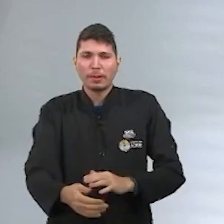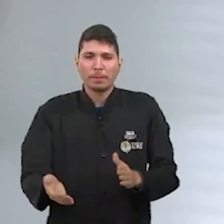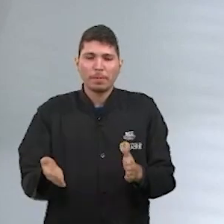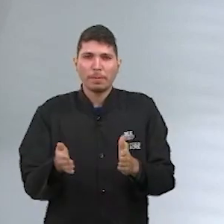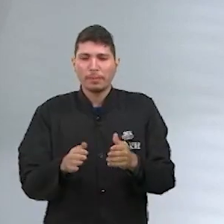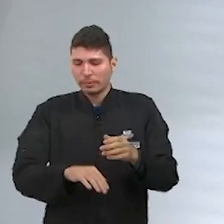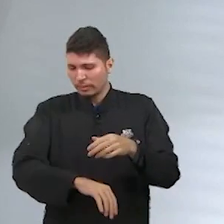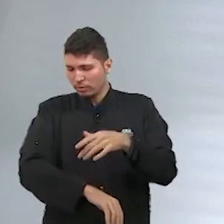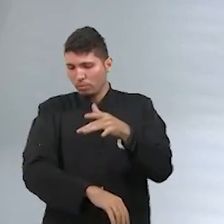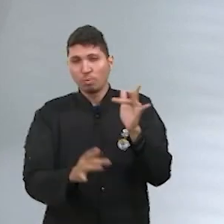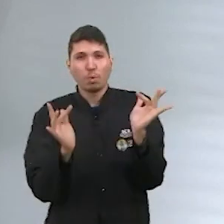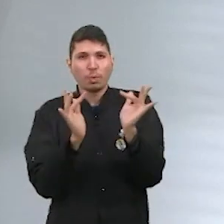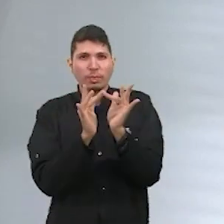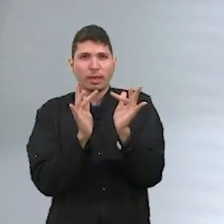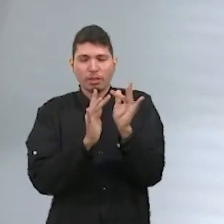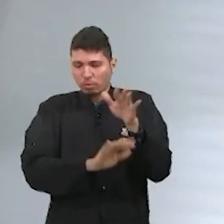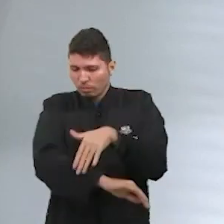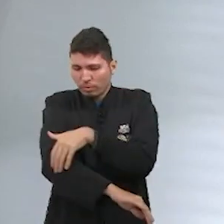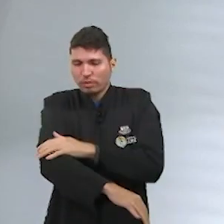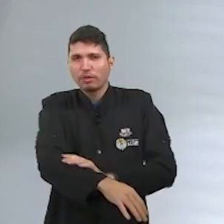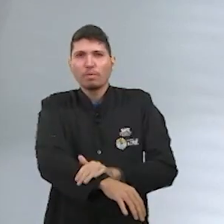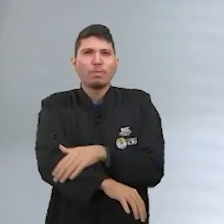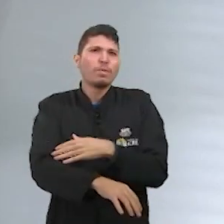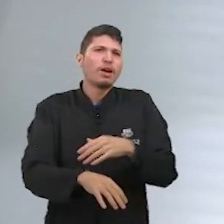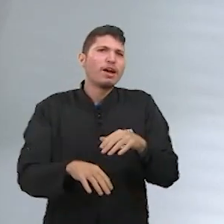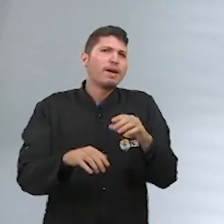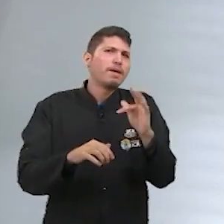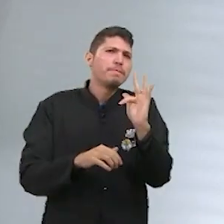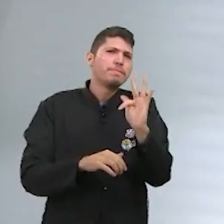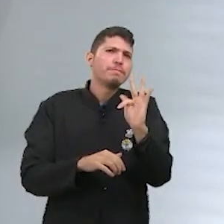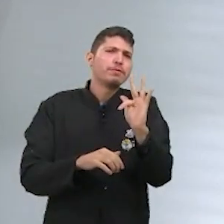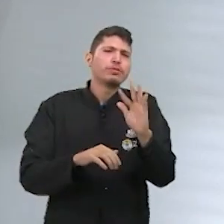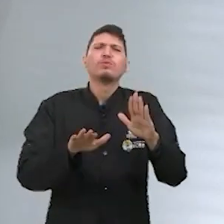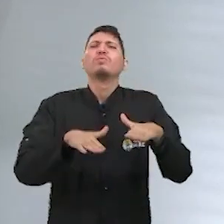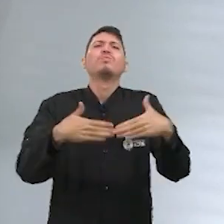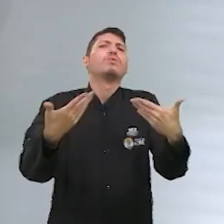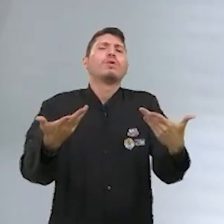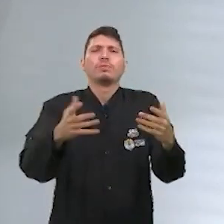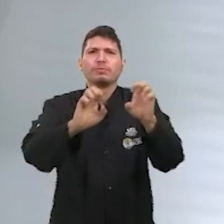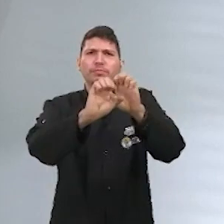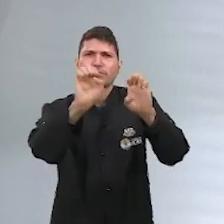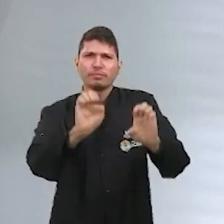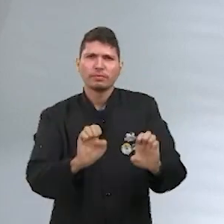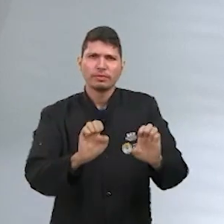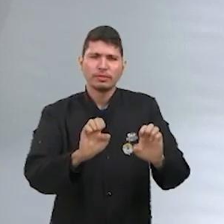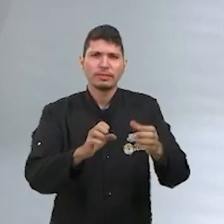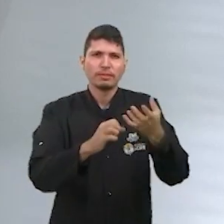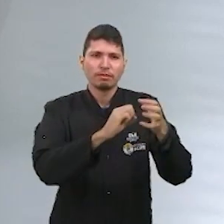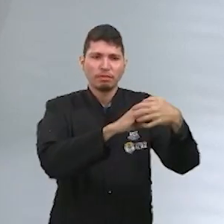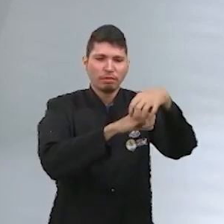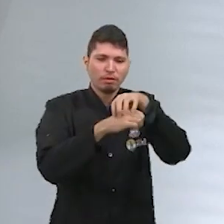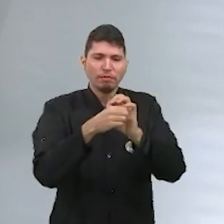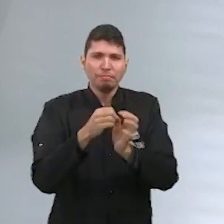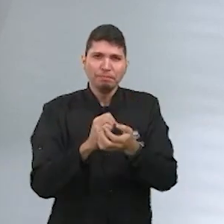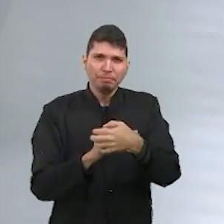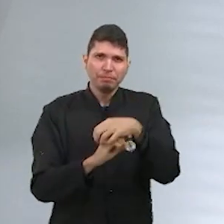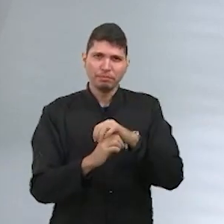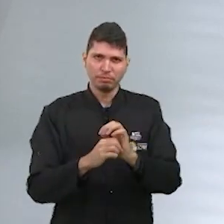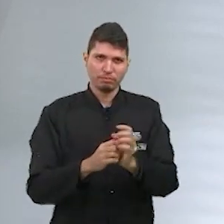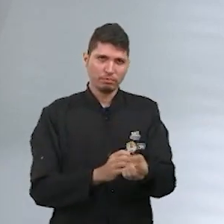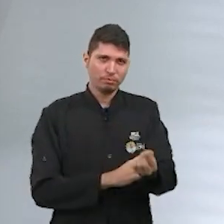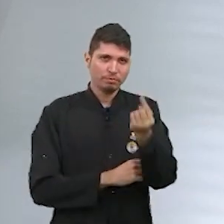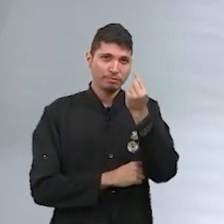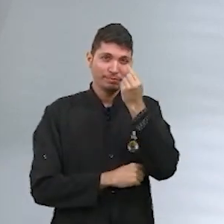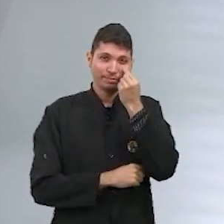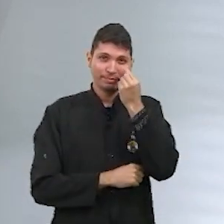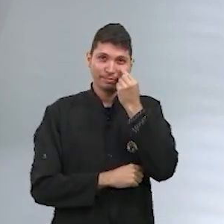de força ou ligação vai acontecer nessa estrutura entre essas moléculas. Vamos analisar